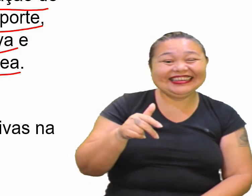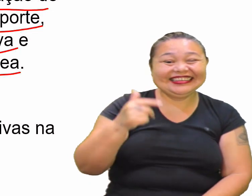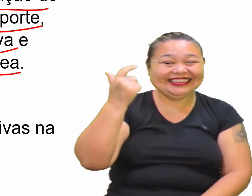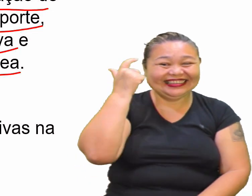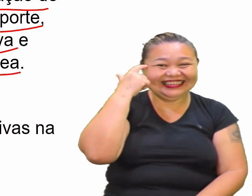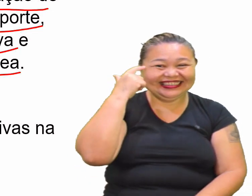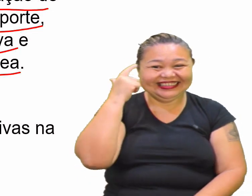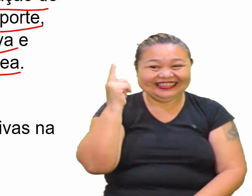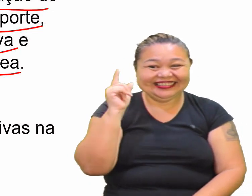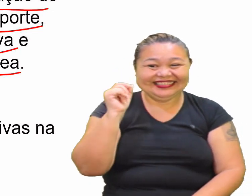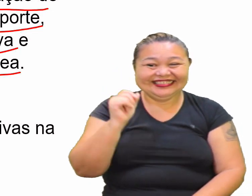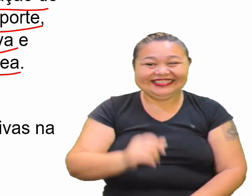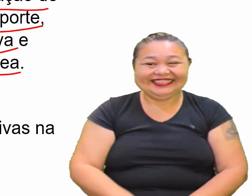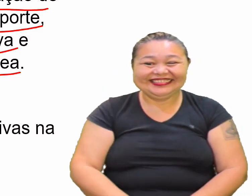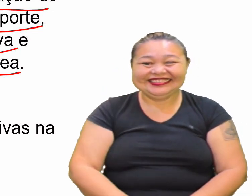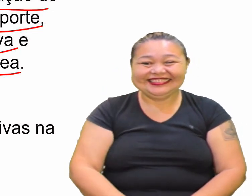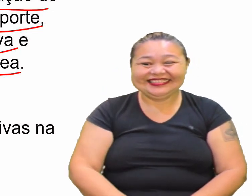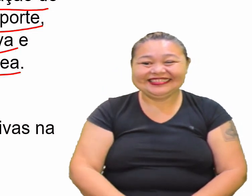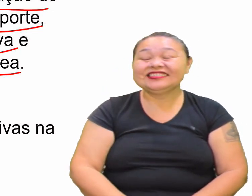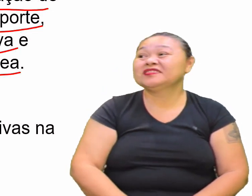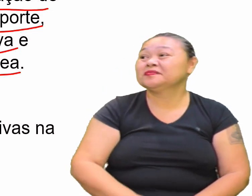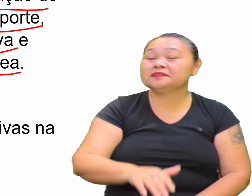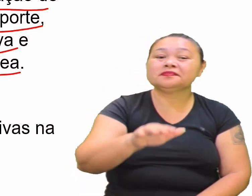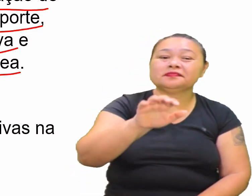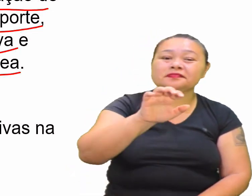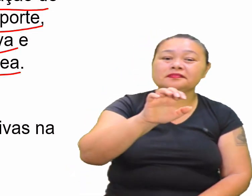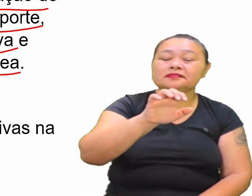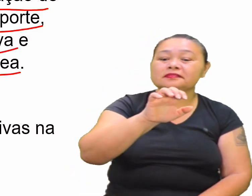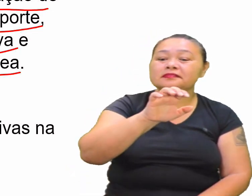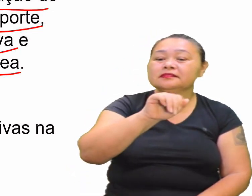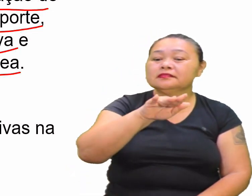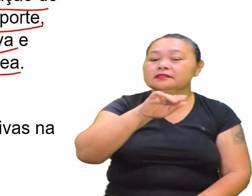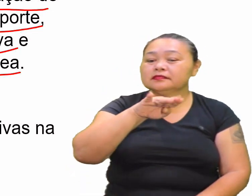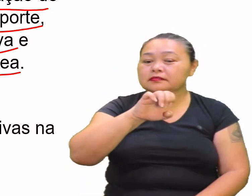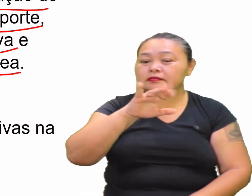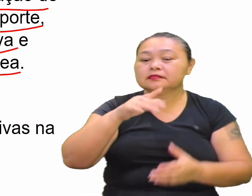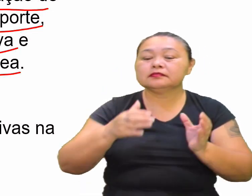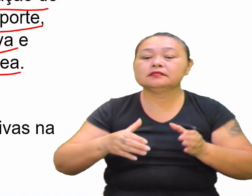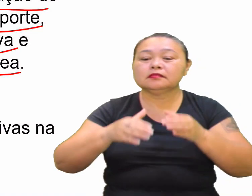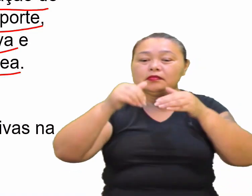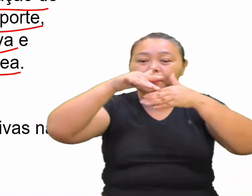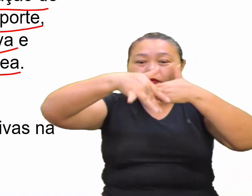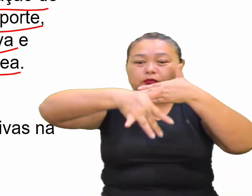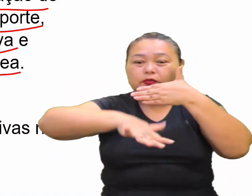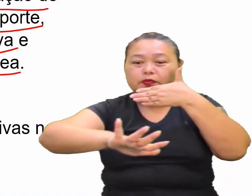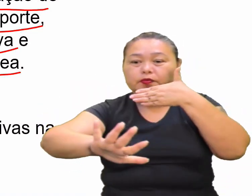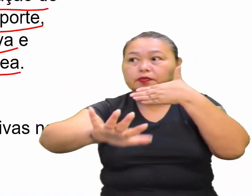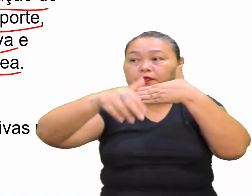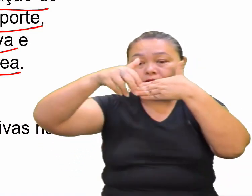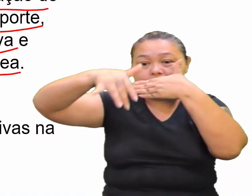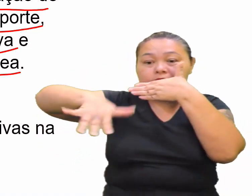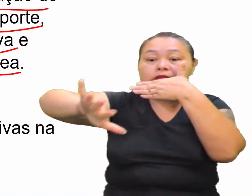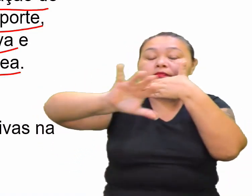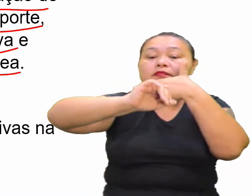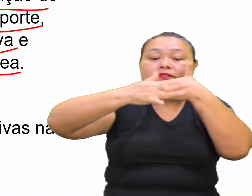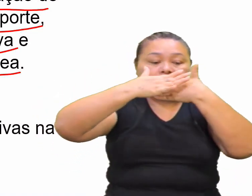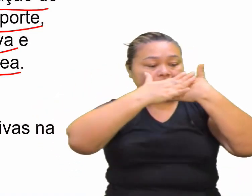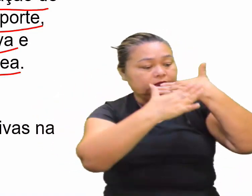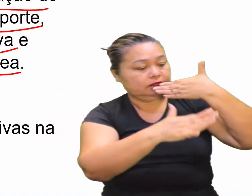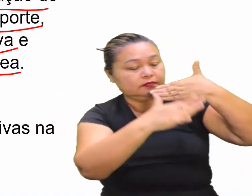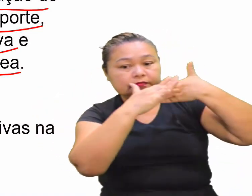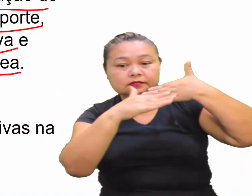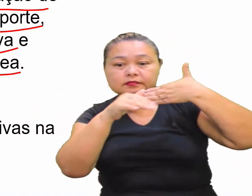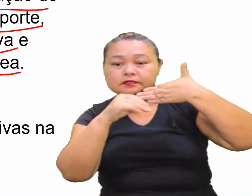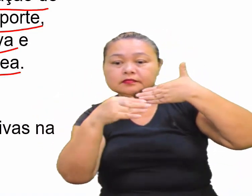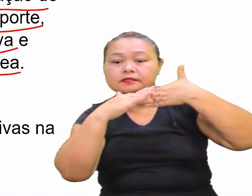vamos pensar, né? Eu dei o exemplo aí. A gente falou da ictese, da questão das larvas vulcânicas, vão formar as primeiras, os líquens, aí vamos